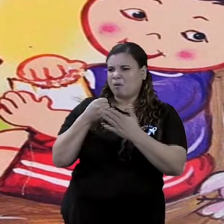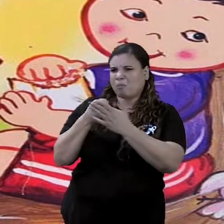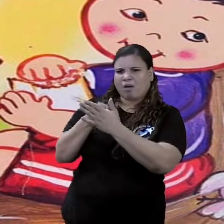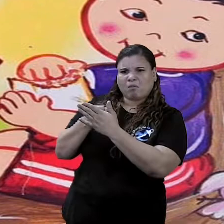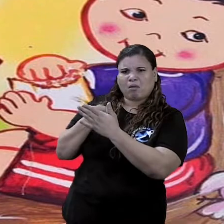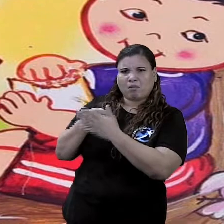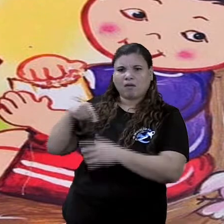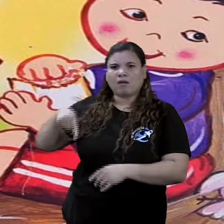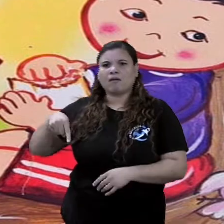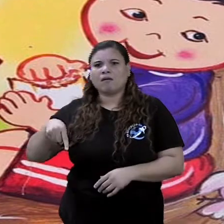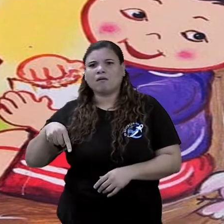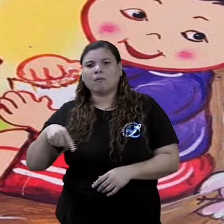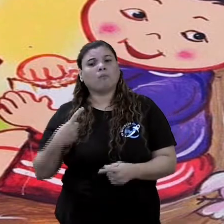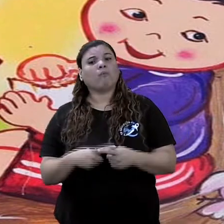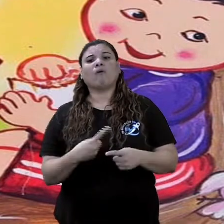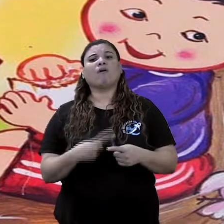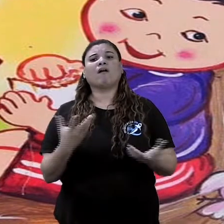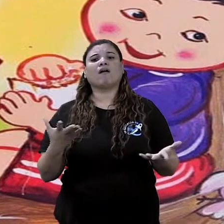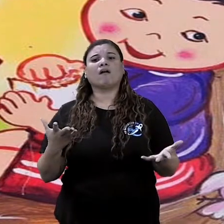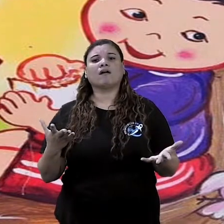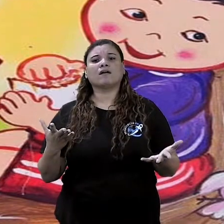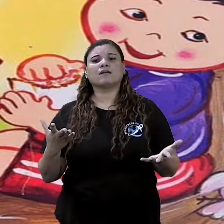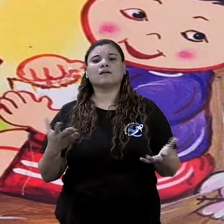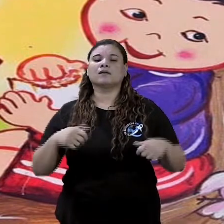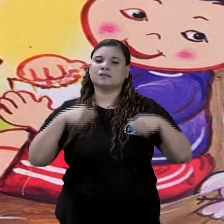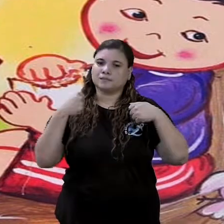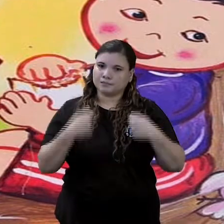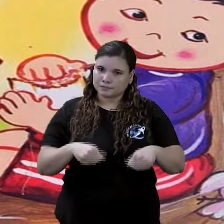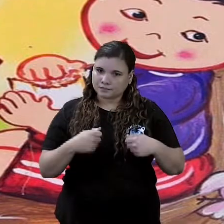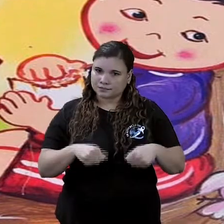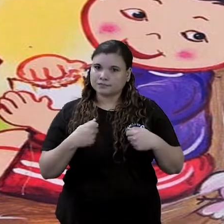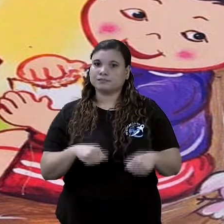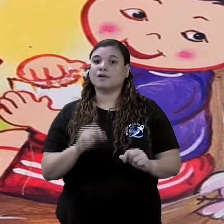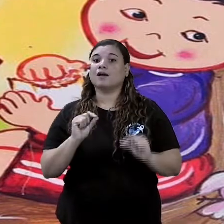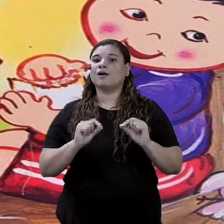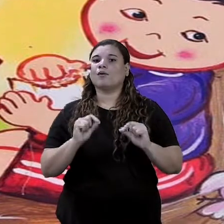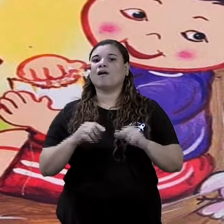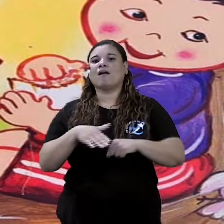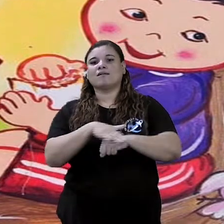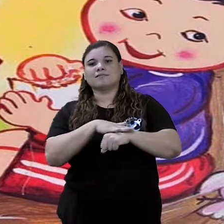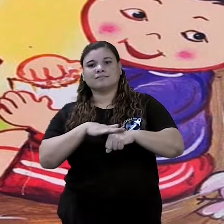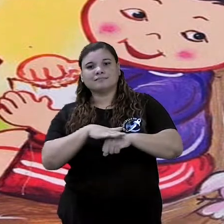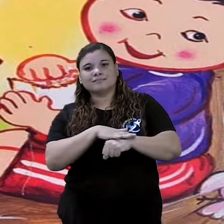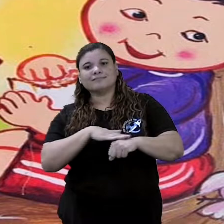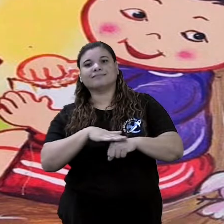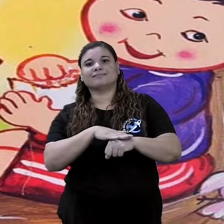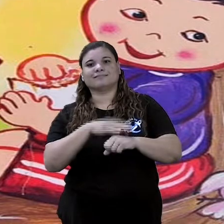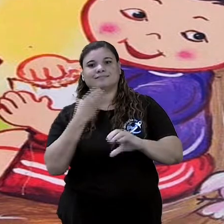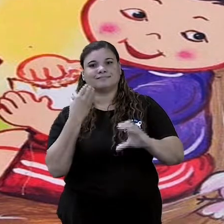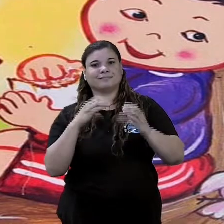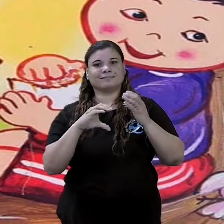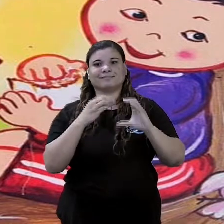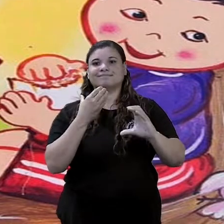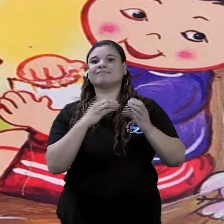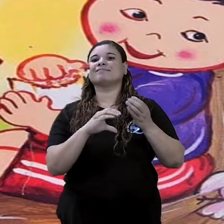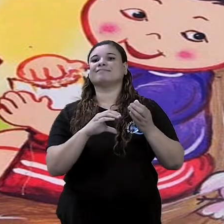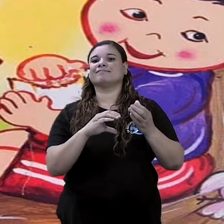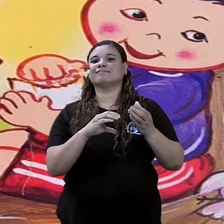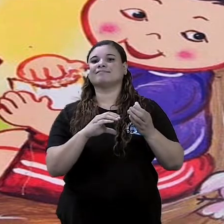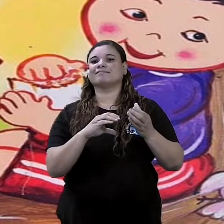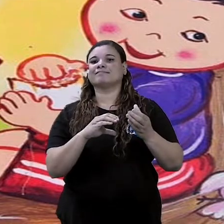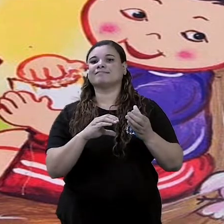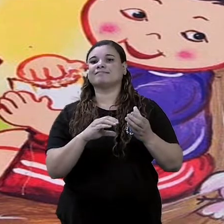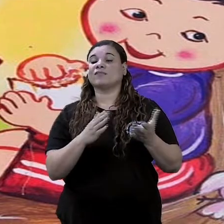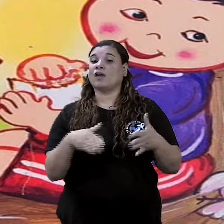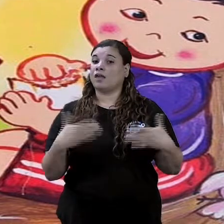conversar, não é isso mesmo? Então, vamos combinar aqui. Nada de